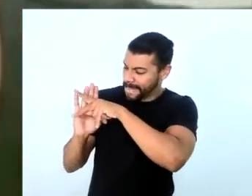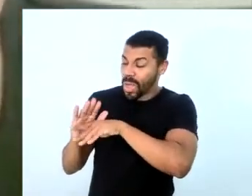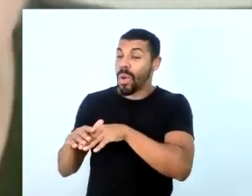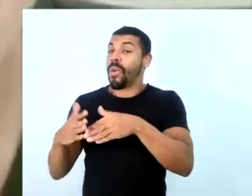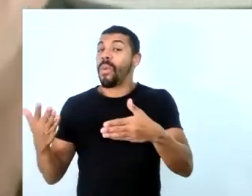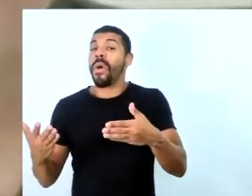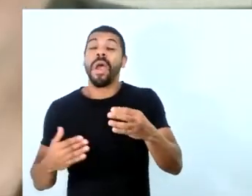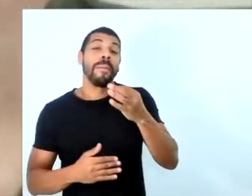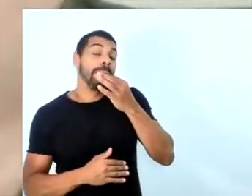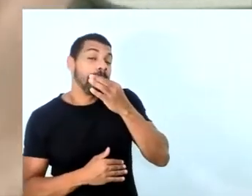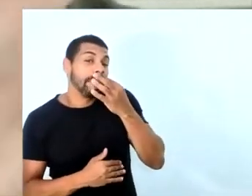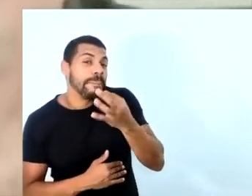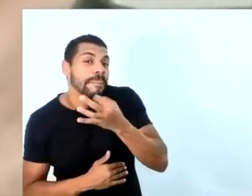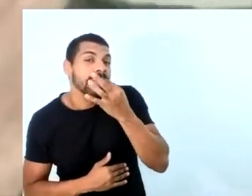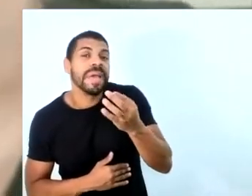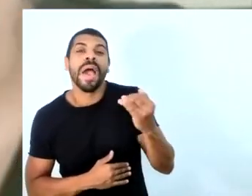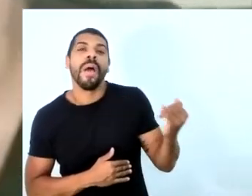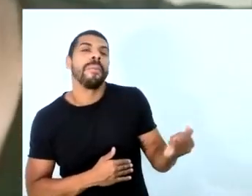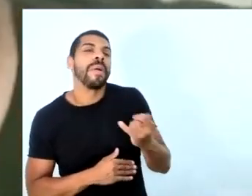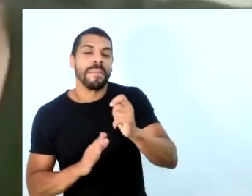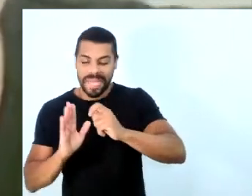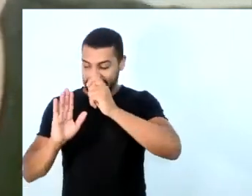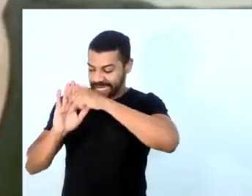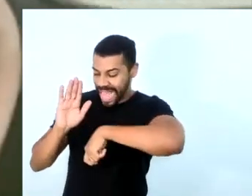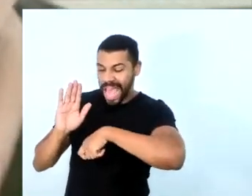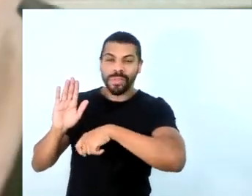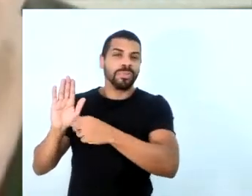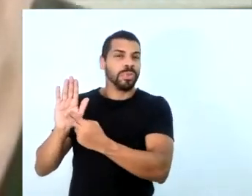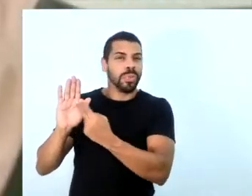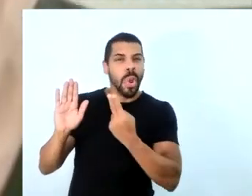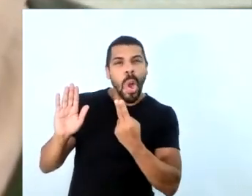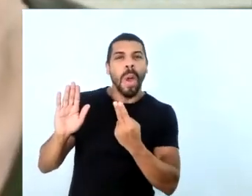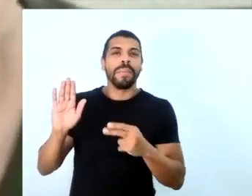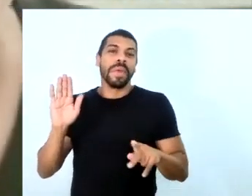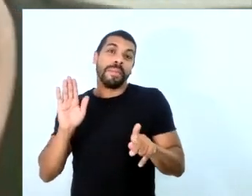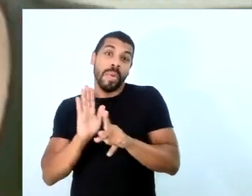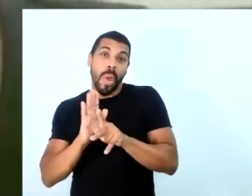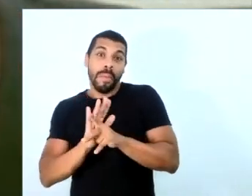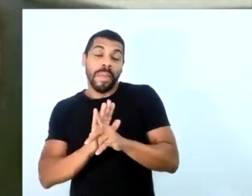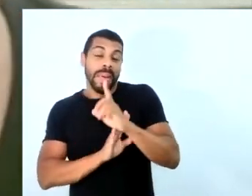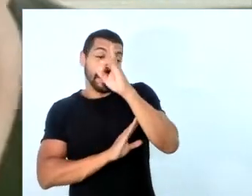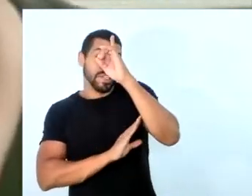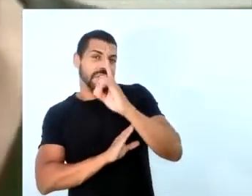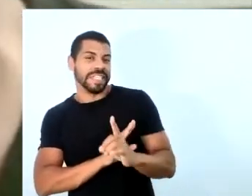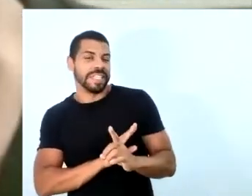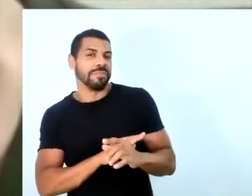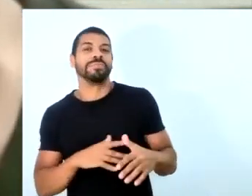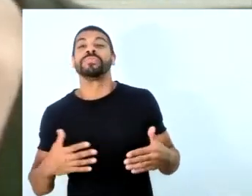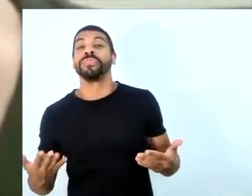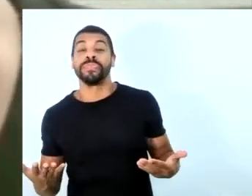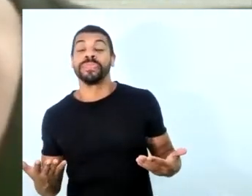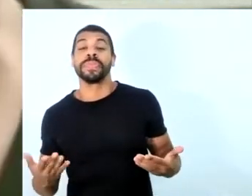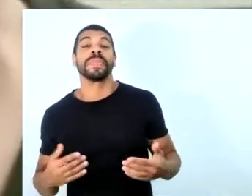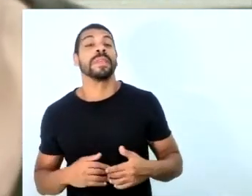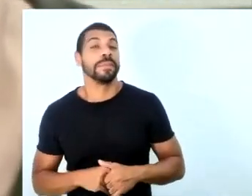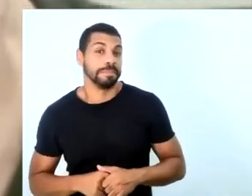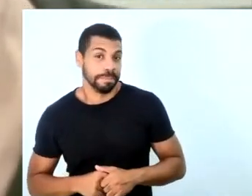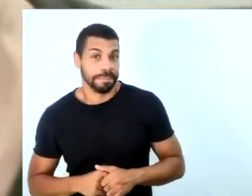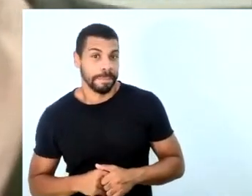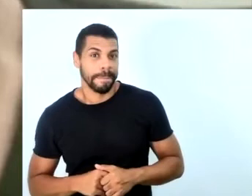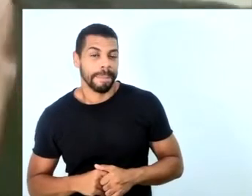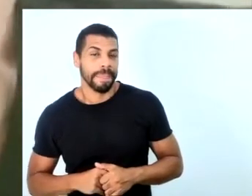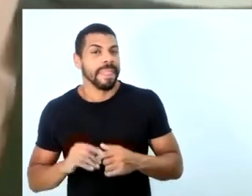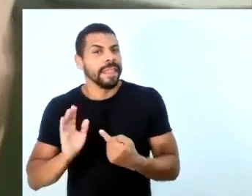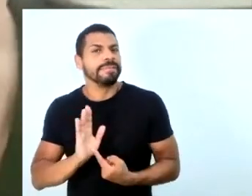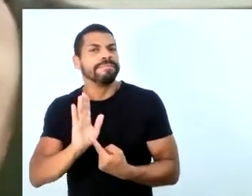mais importante do que o seu trabalho, dizer, assinado com a autoria da sua direção? Como é que você vê essa questão